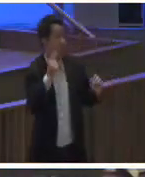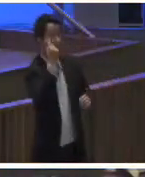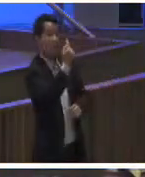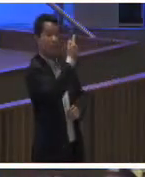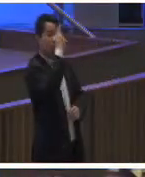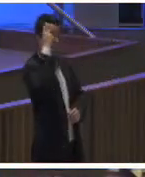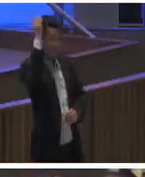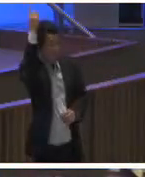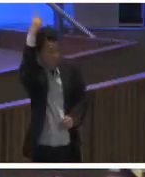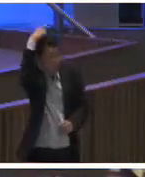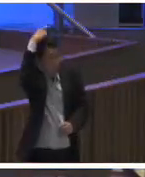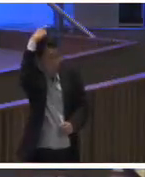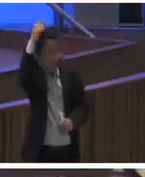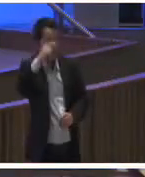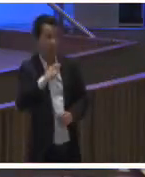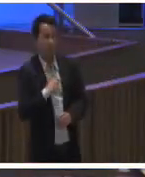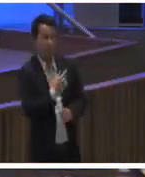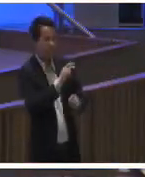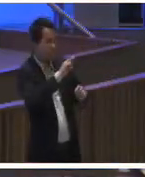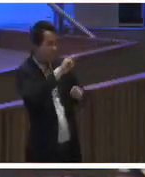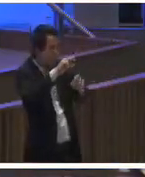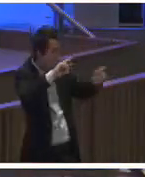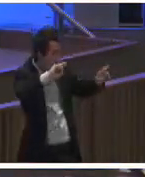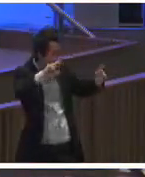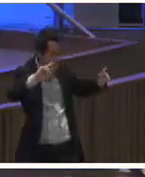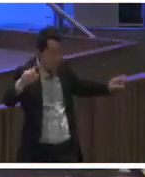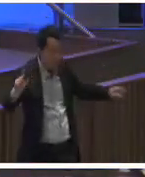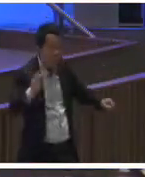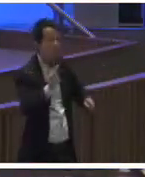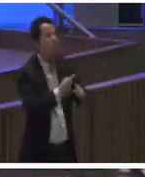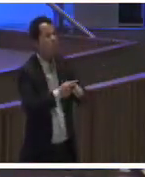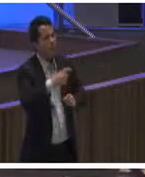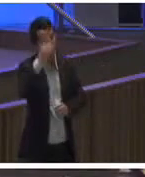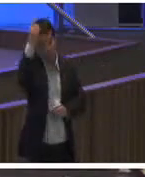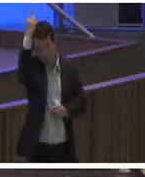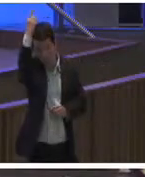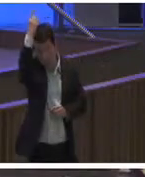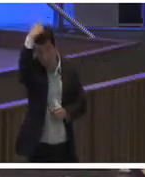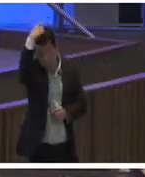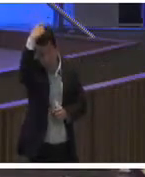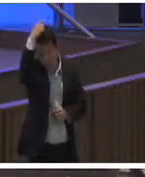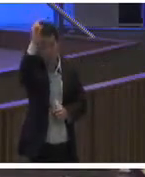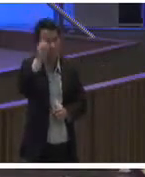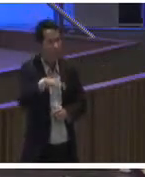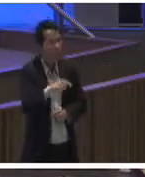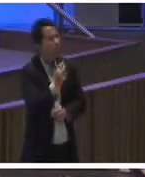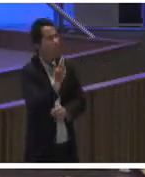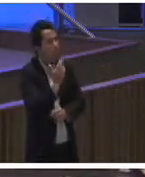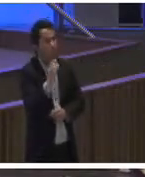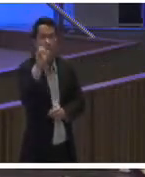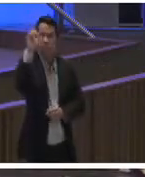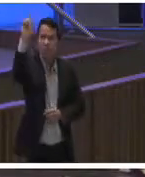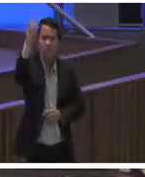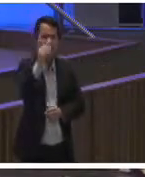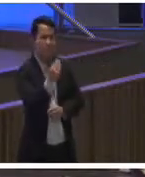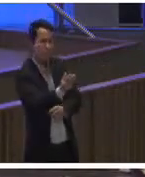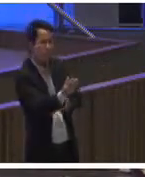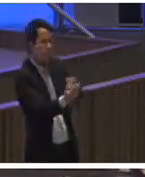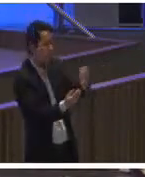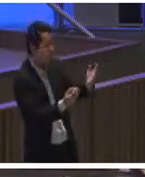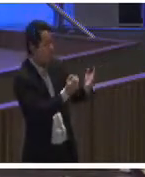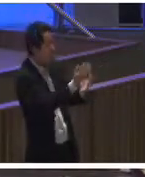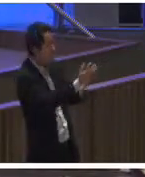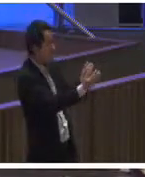dom espiritual. Esse dom espiritual são os carismas, são manifestações da graça. E quando